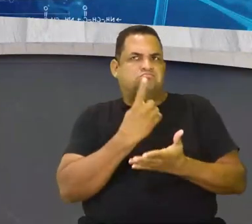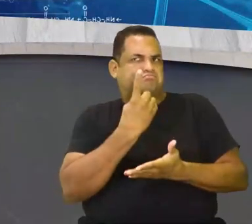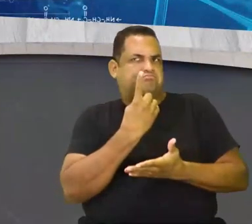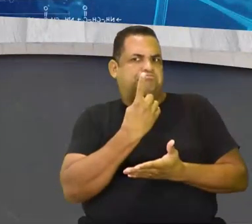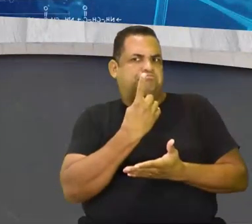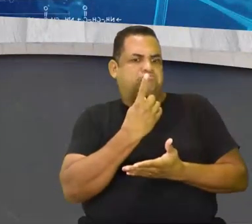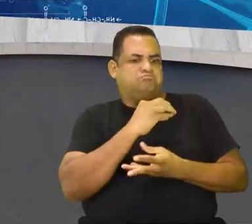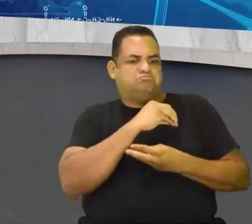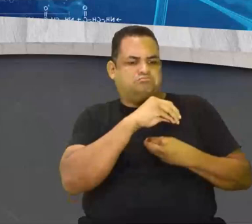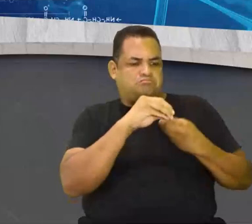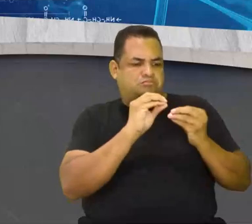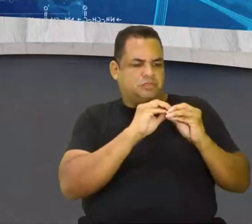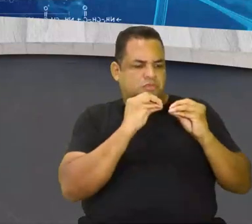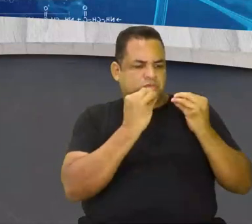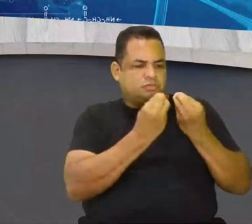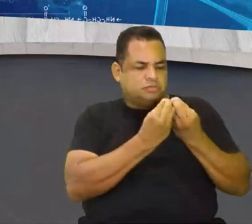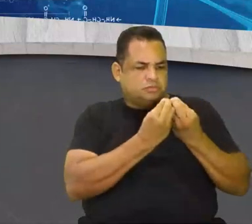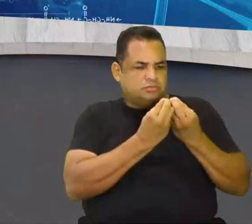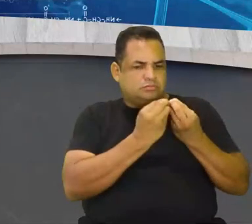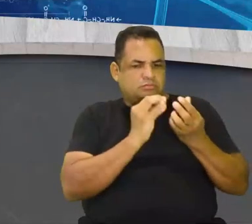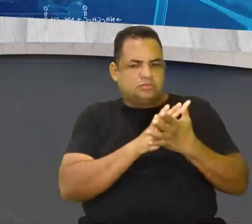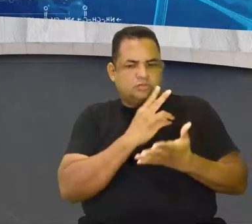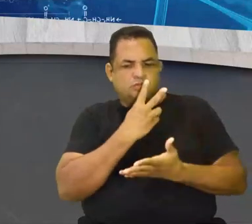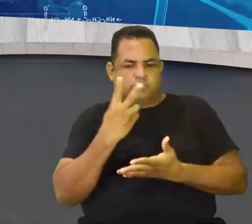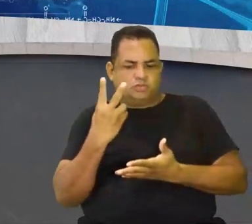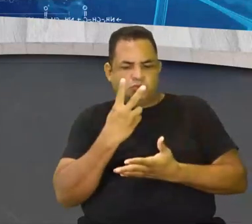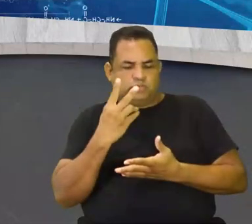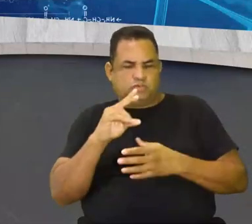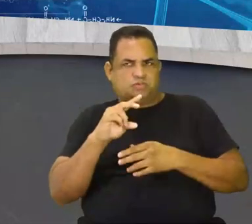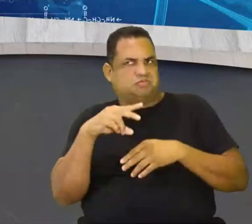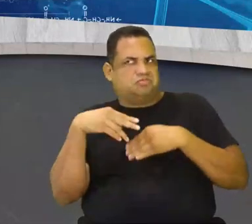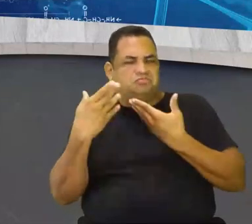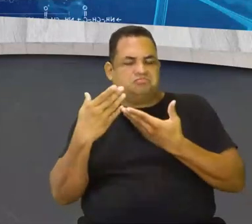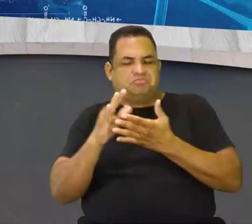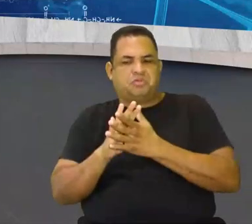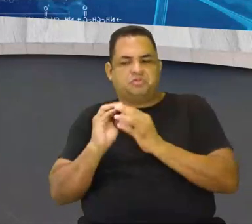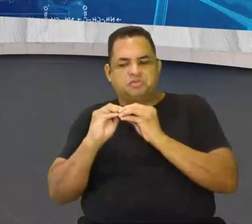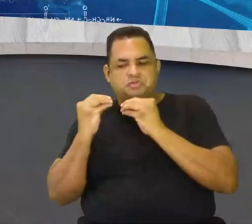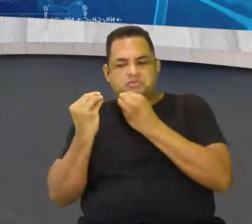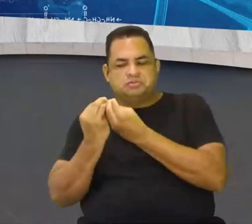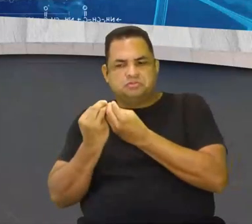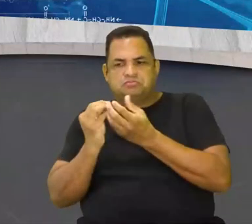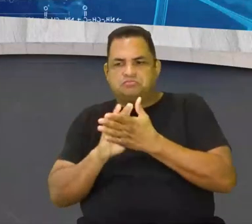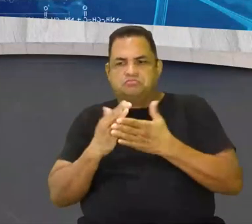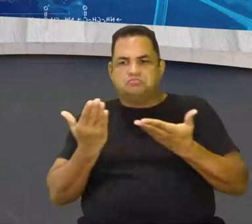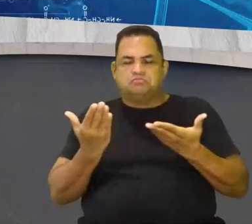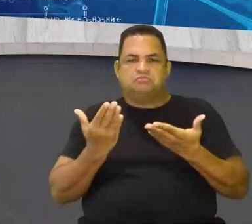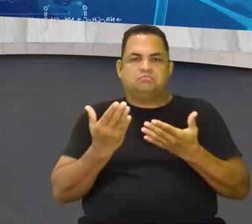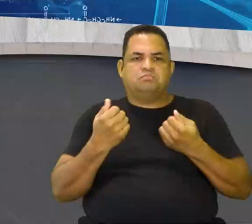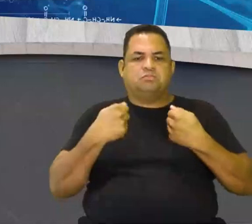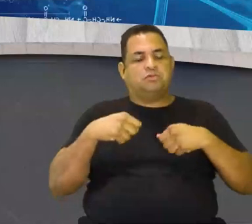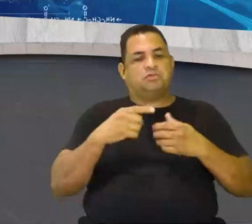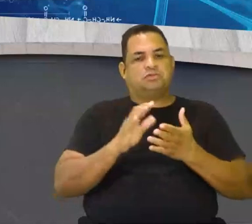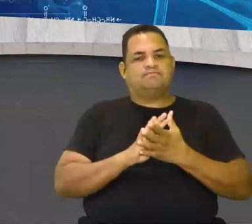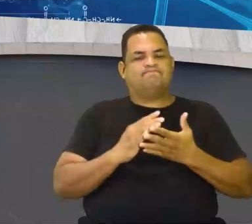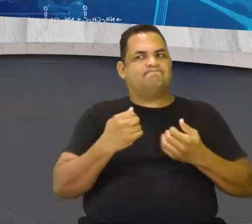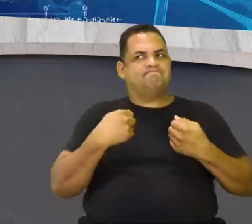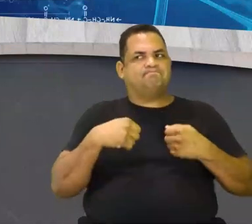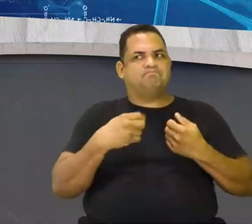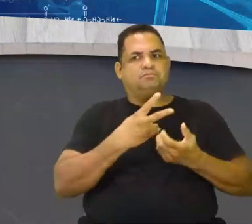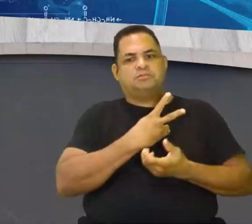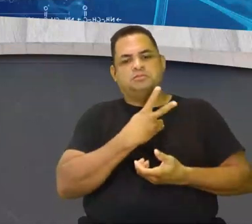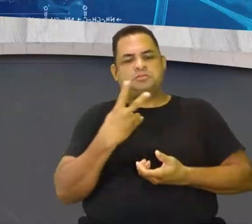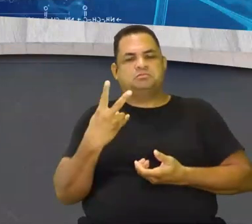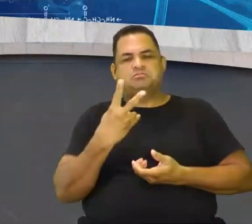substância? Pode. Ela pode ocorrer de duas ou mais substâncias juntas? Pode. Nem sempre eu vou precisar de